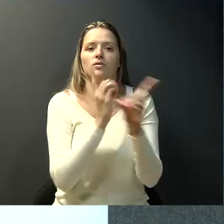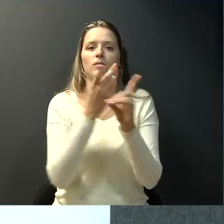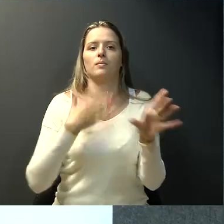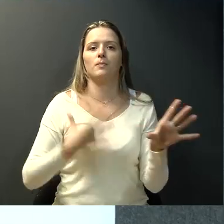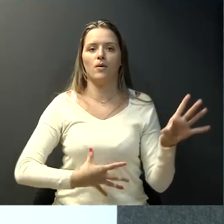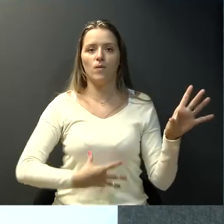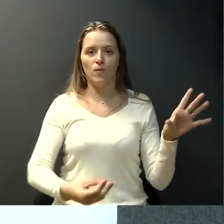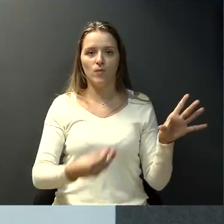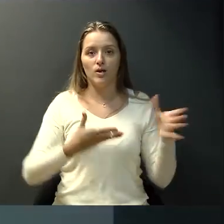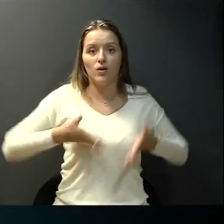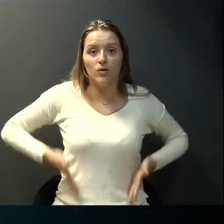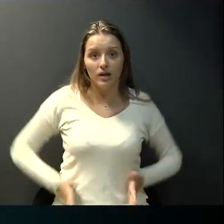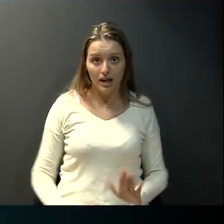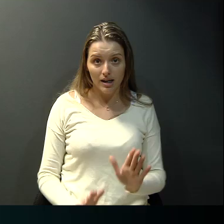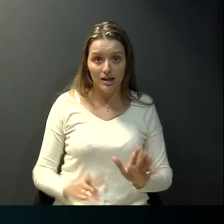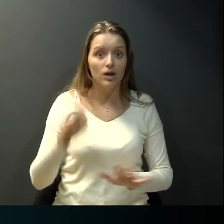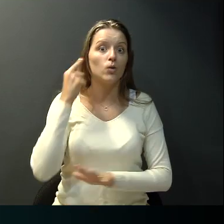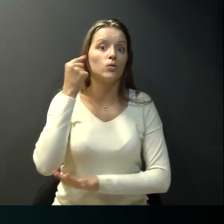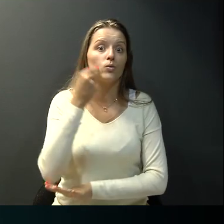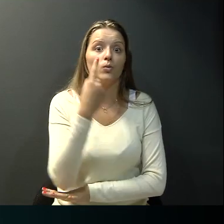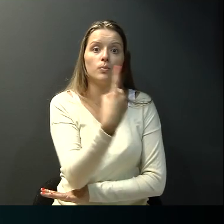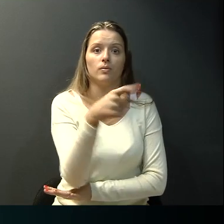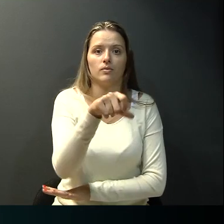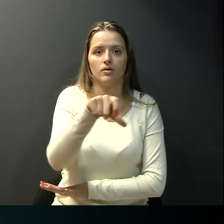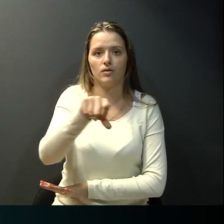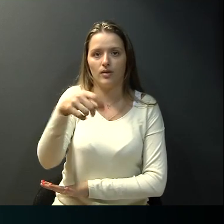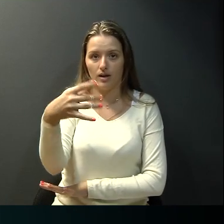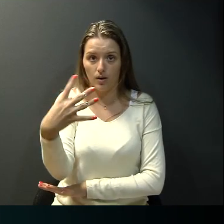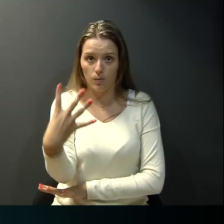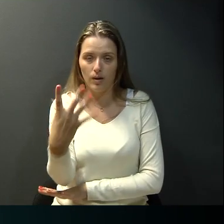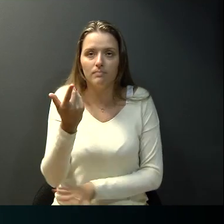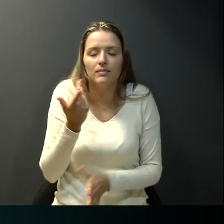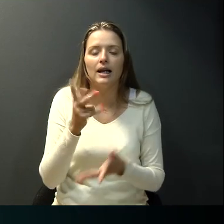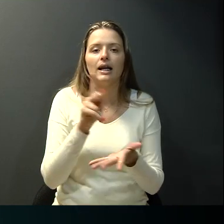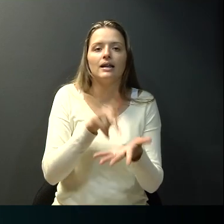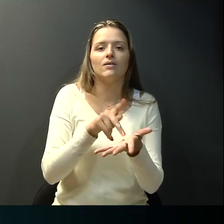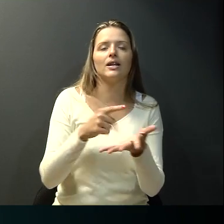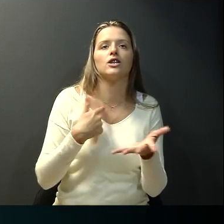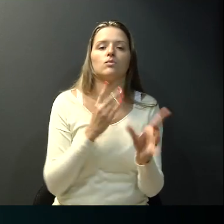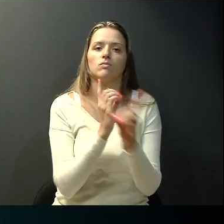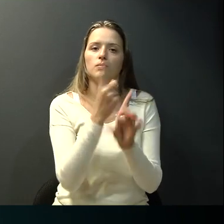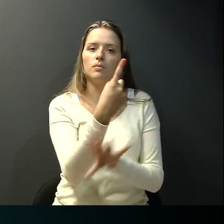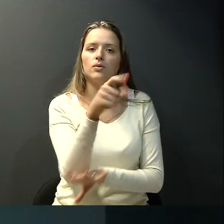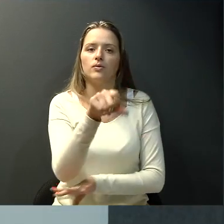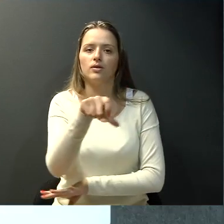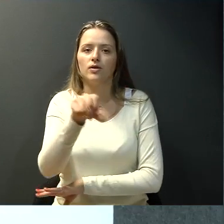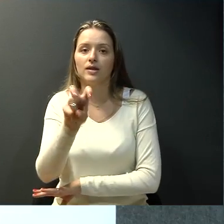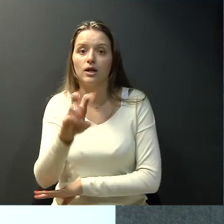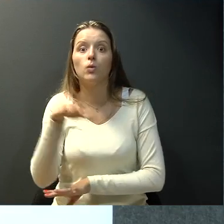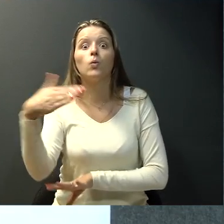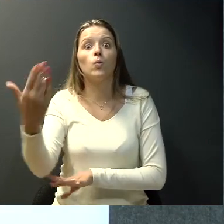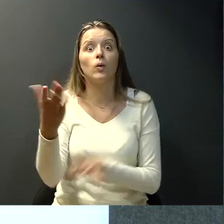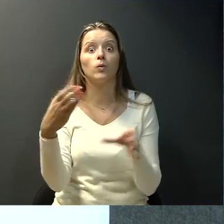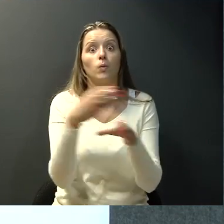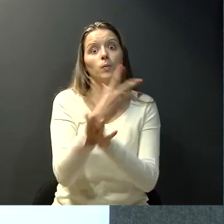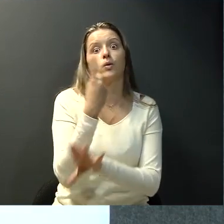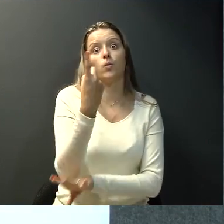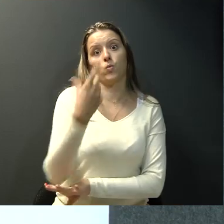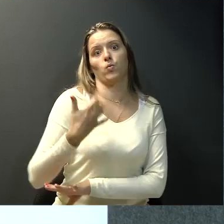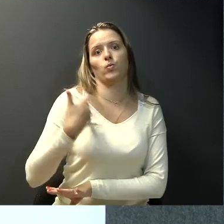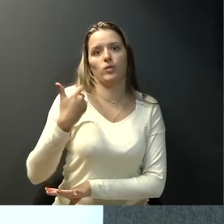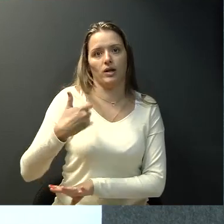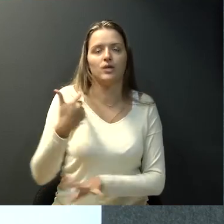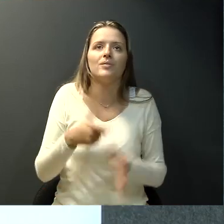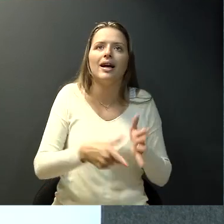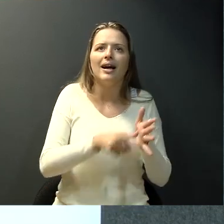nasceu surdo, em 1994. Na realidade, eu descobri em 1995, quando ele fez 1 aninho. Antes a